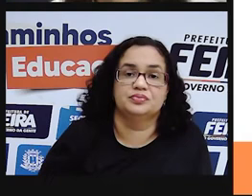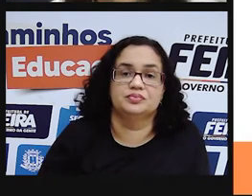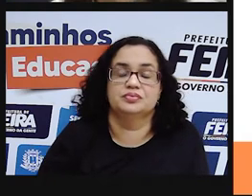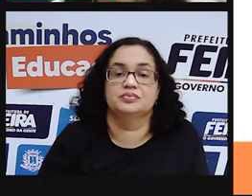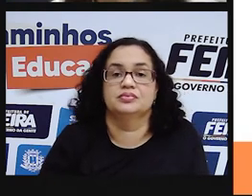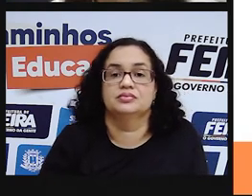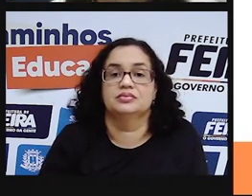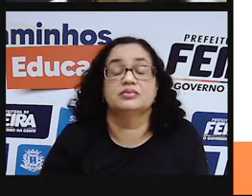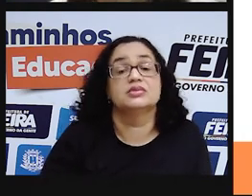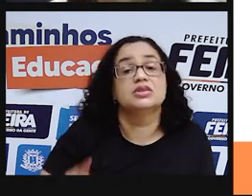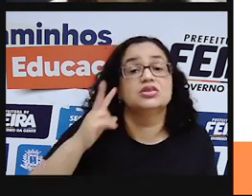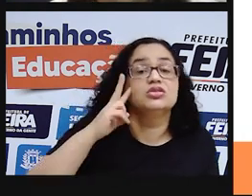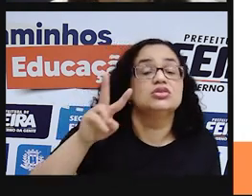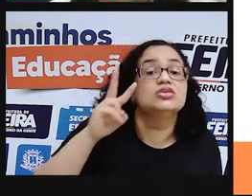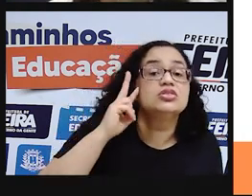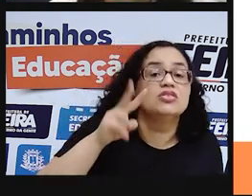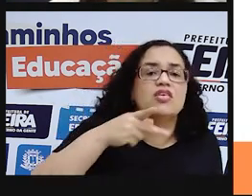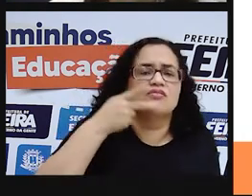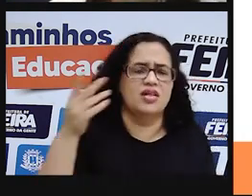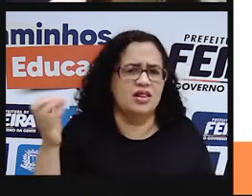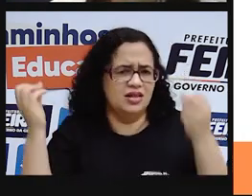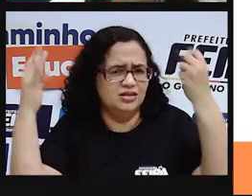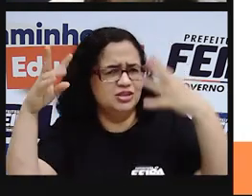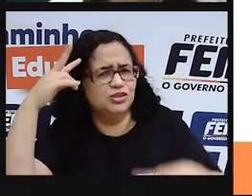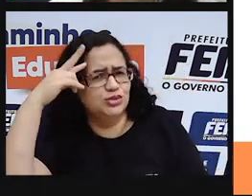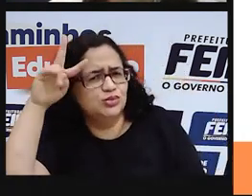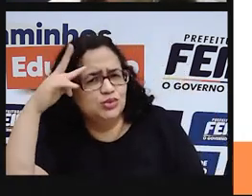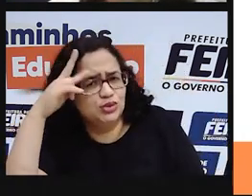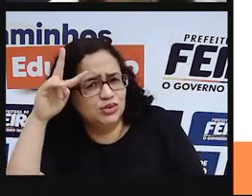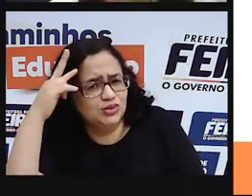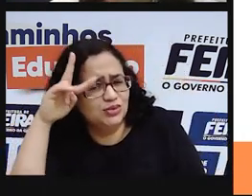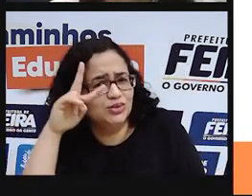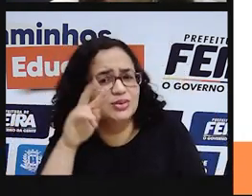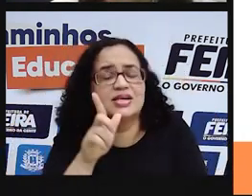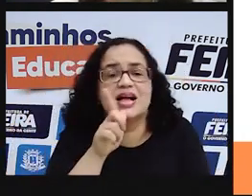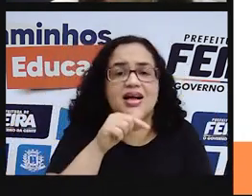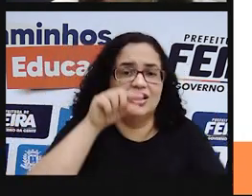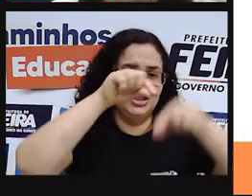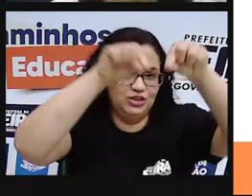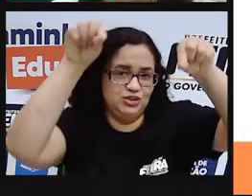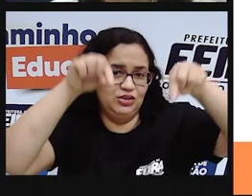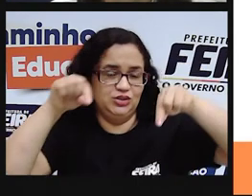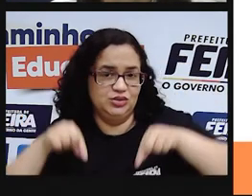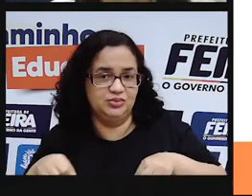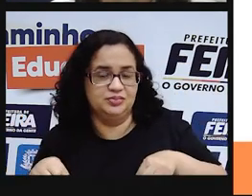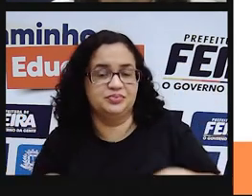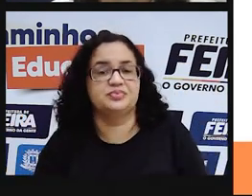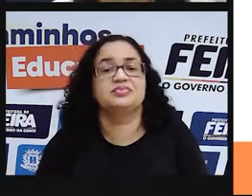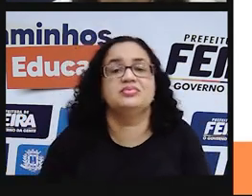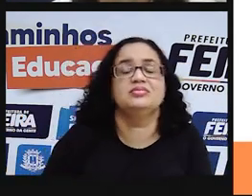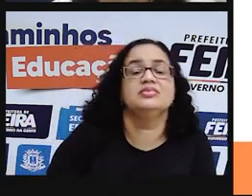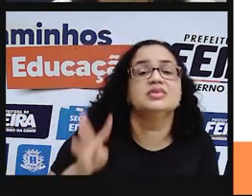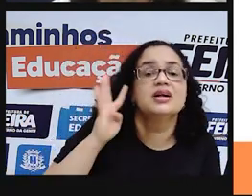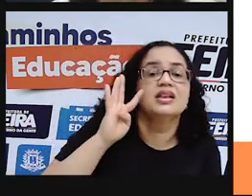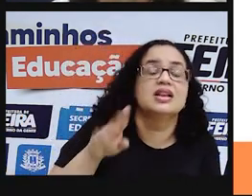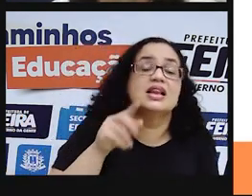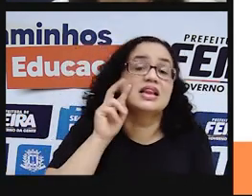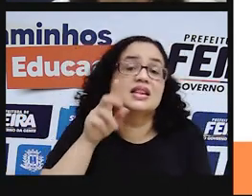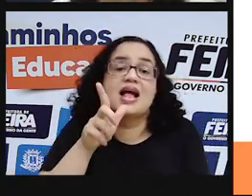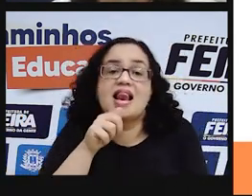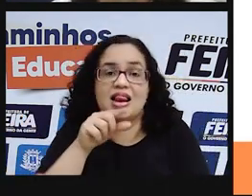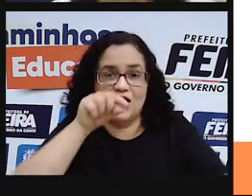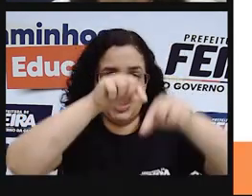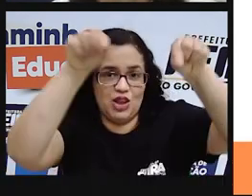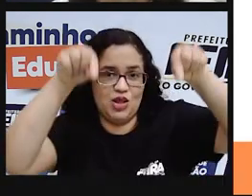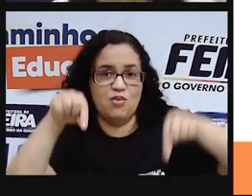E aí você já tinha ouvido falar em alguma dessas histórias aí sobre as Lagoas já tinha ouvido falar e que ela fala